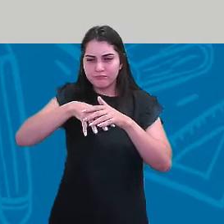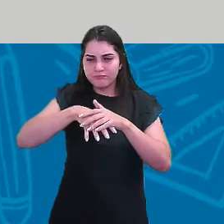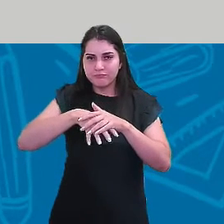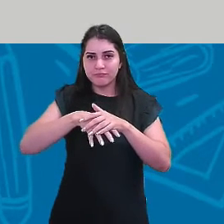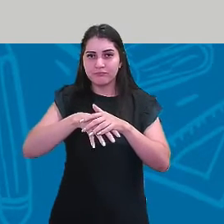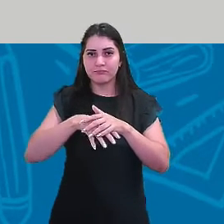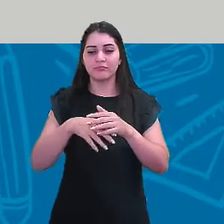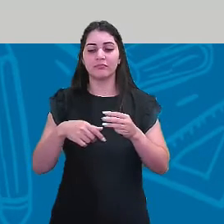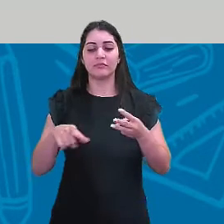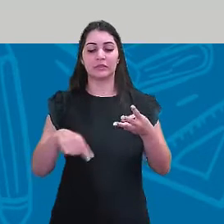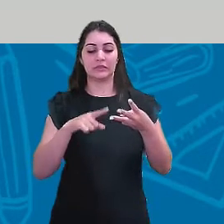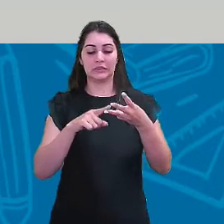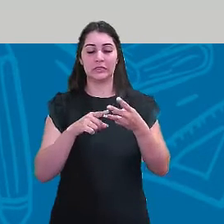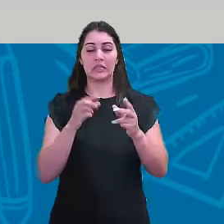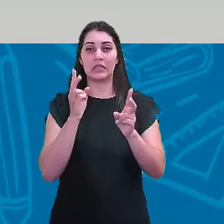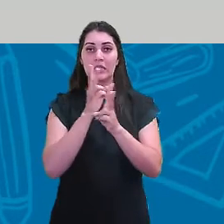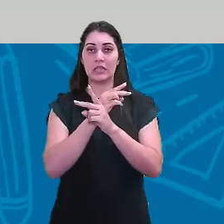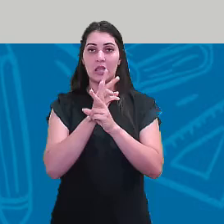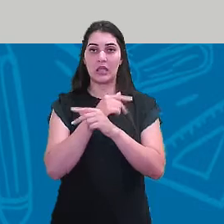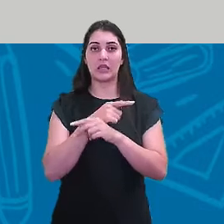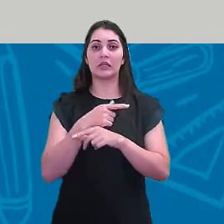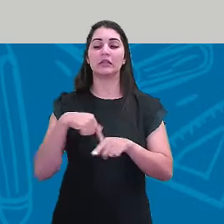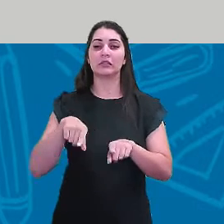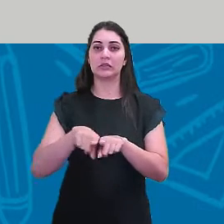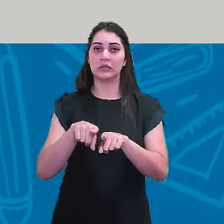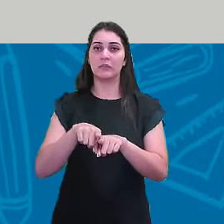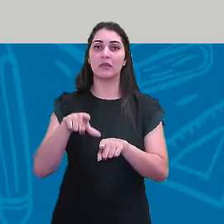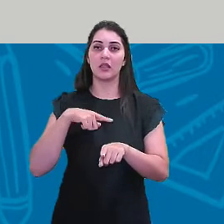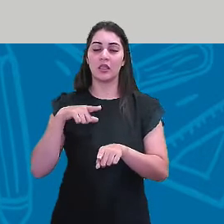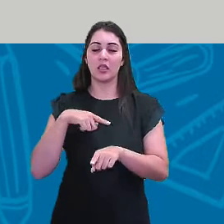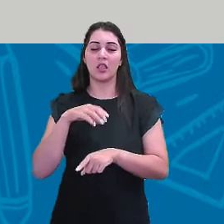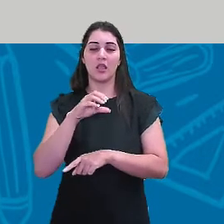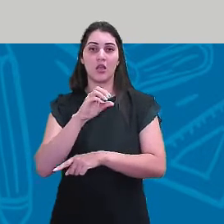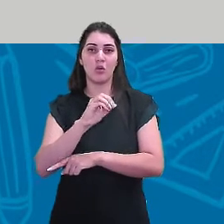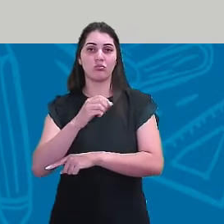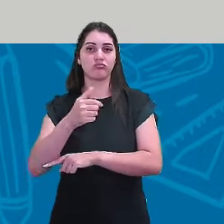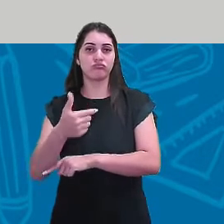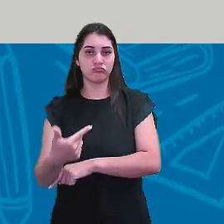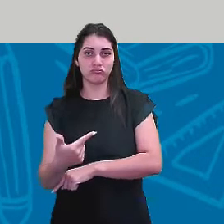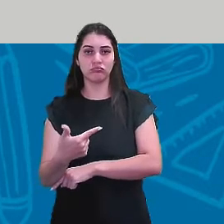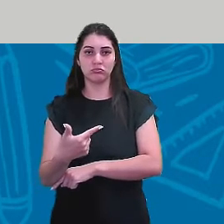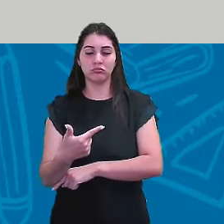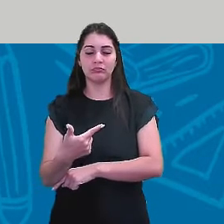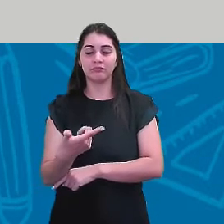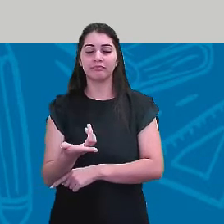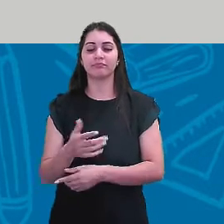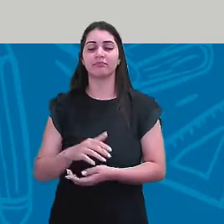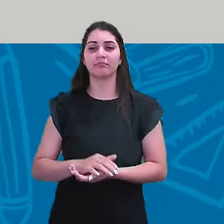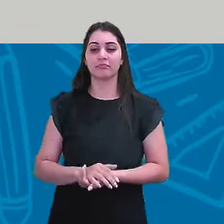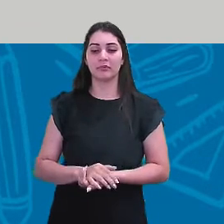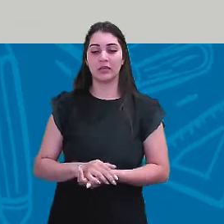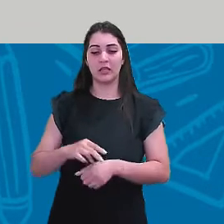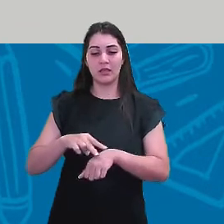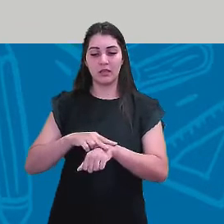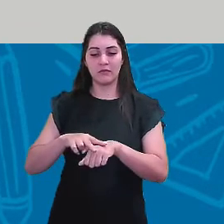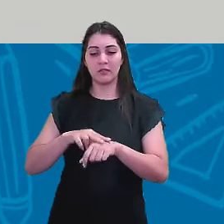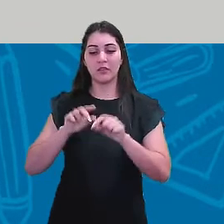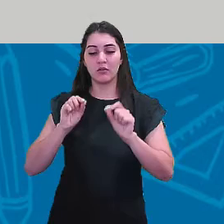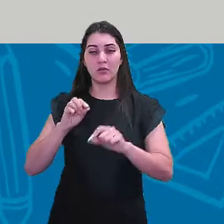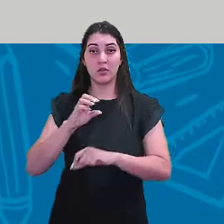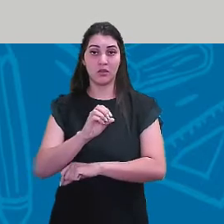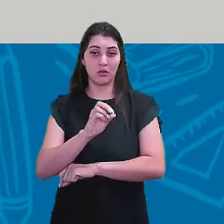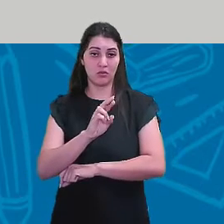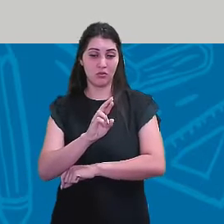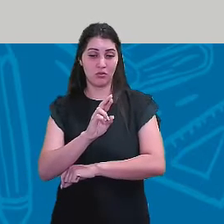solo. E ar. Também existe ar. Também existe oxigênio. Tá certo? E em verdinho tá aí matéria